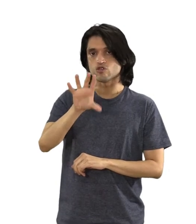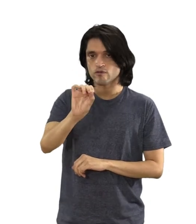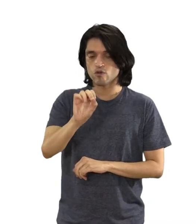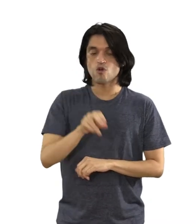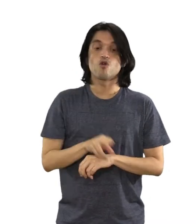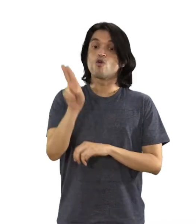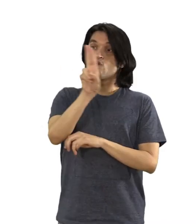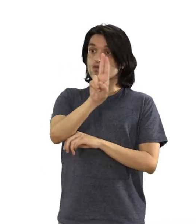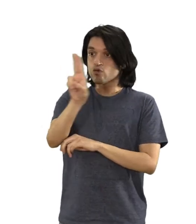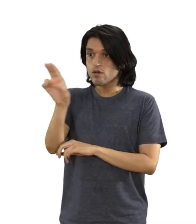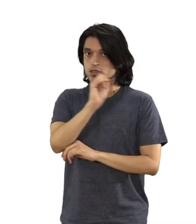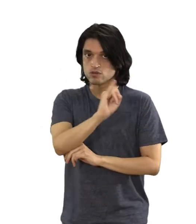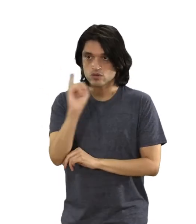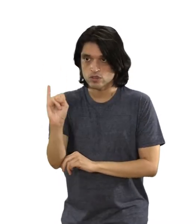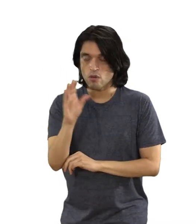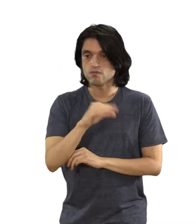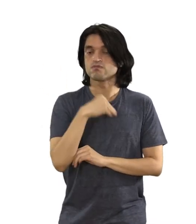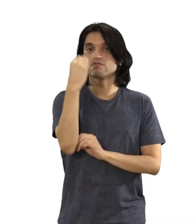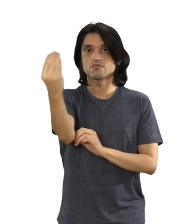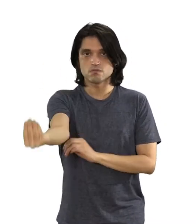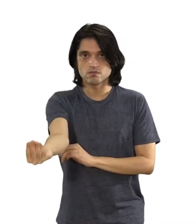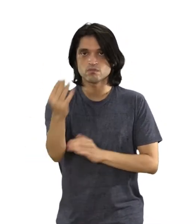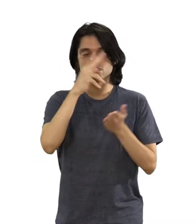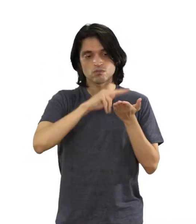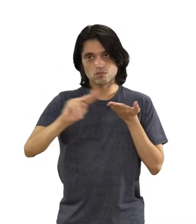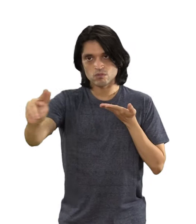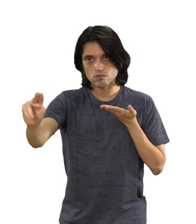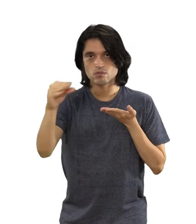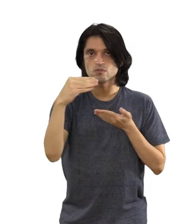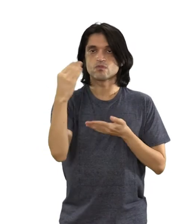vocativo, nome da instituição destinatária.